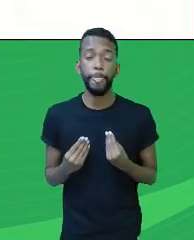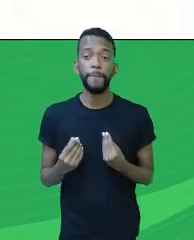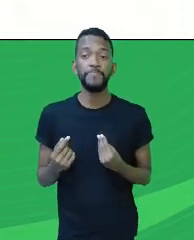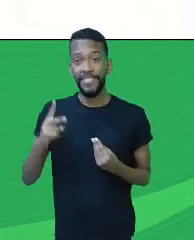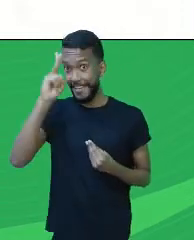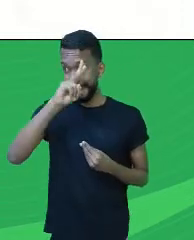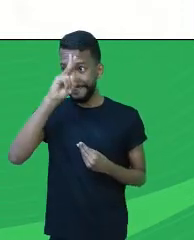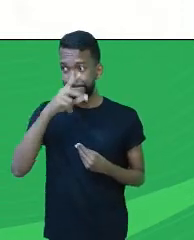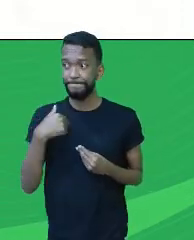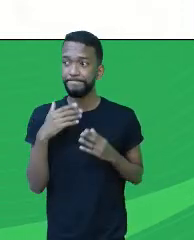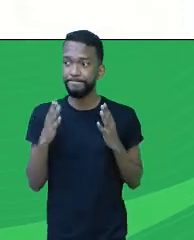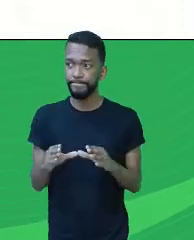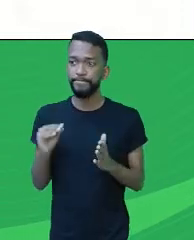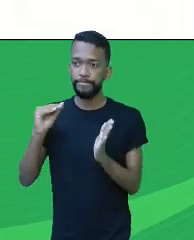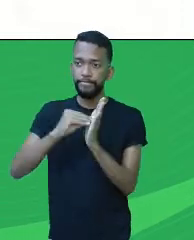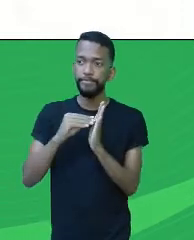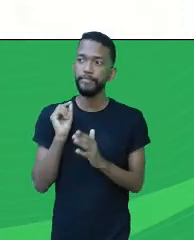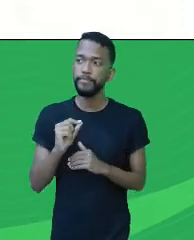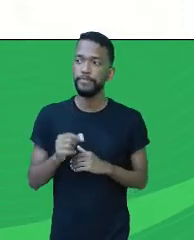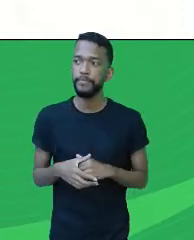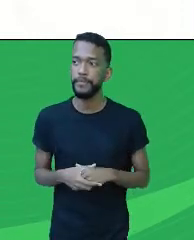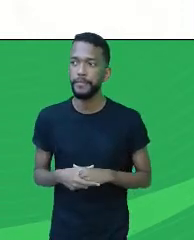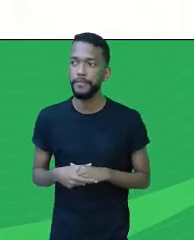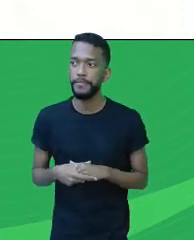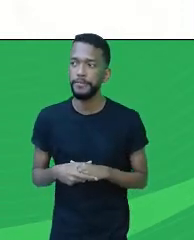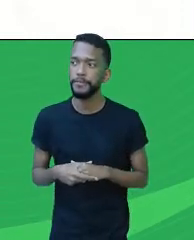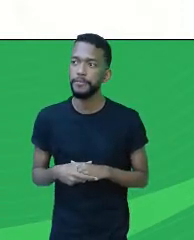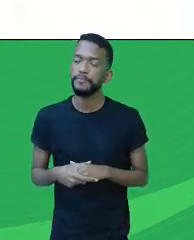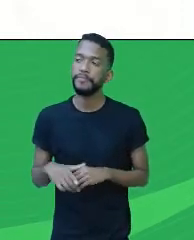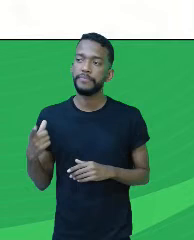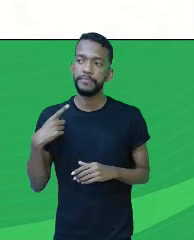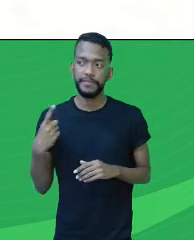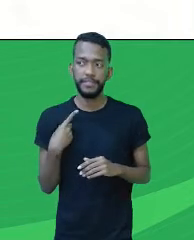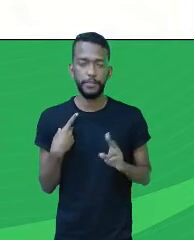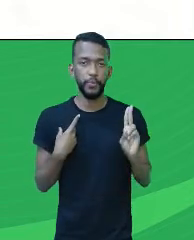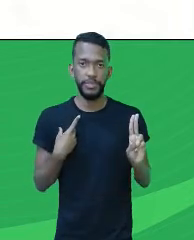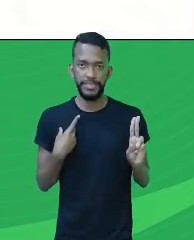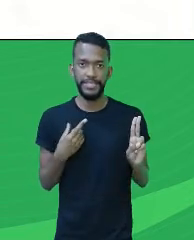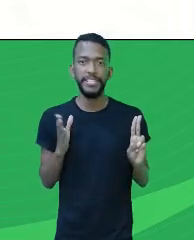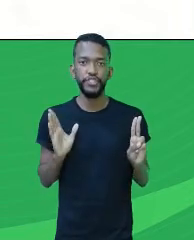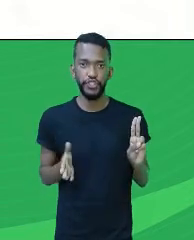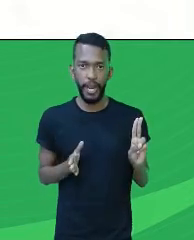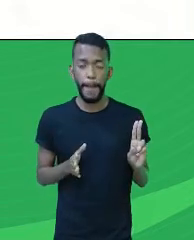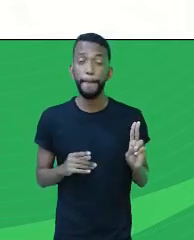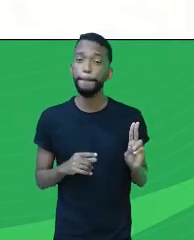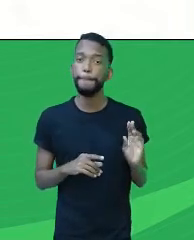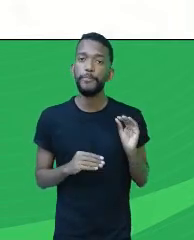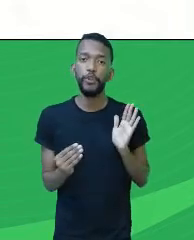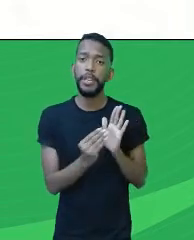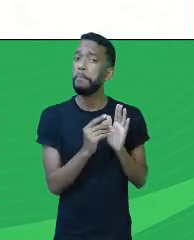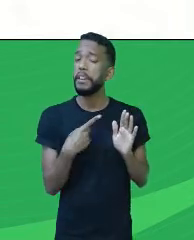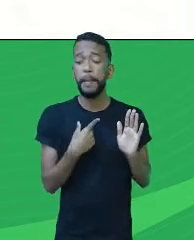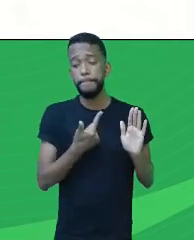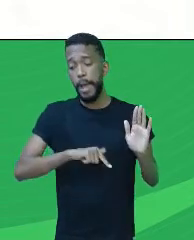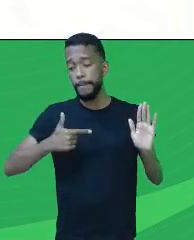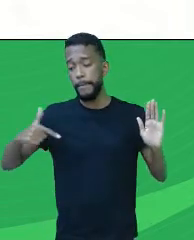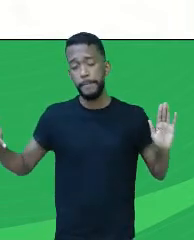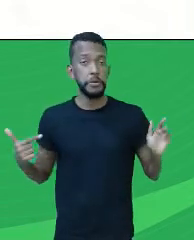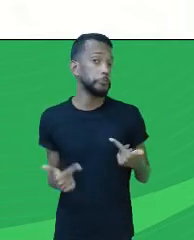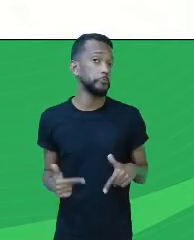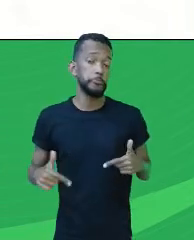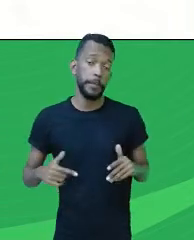nós colocamos aqui, ó, a quantidade na unidade, só que não tinha mais número para a gente colocar